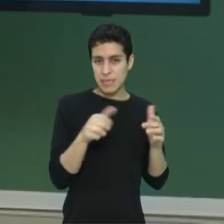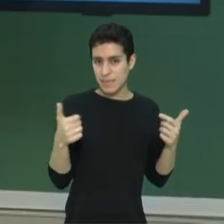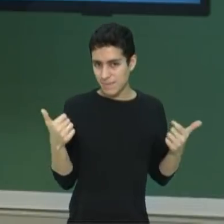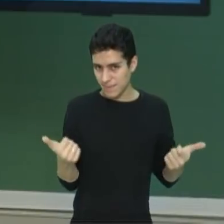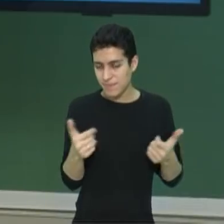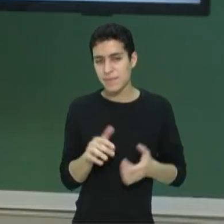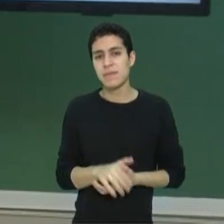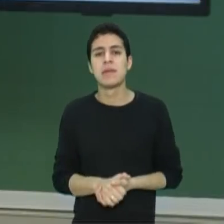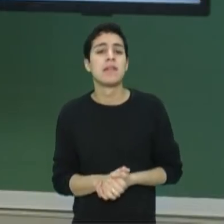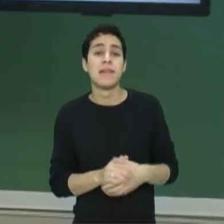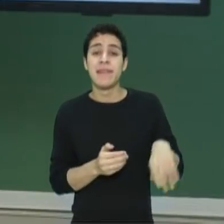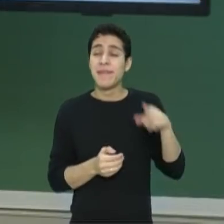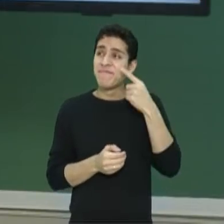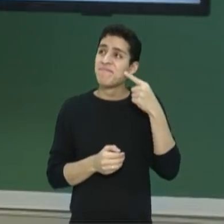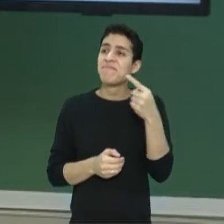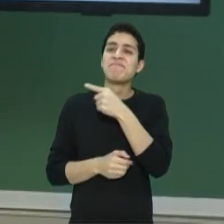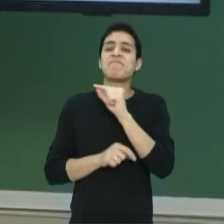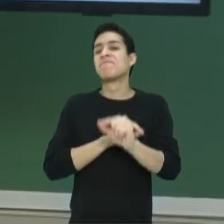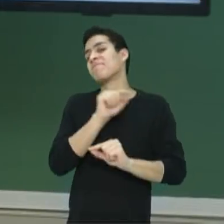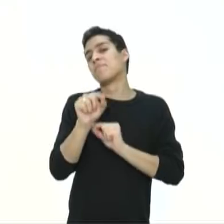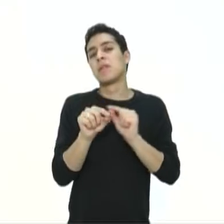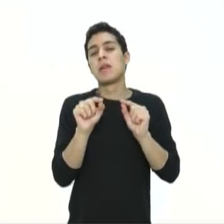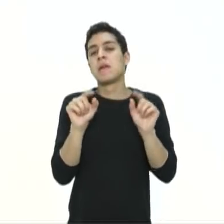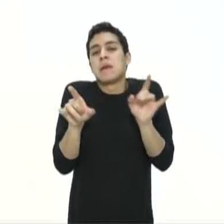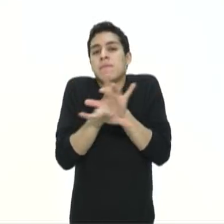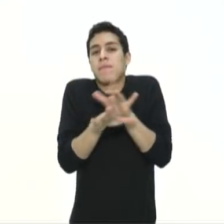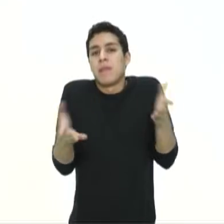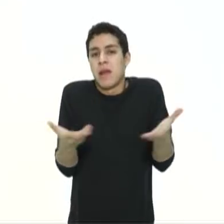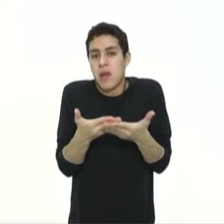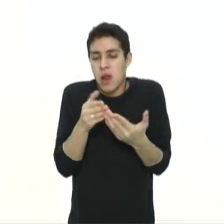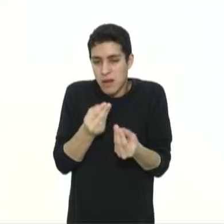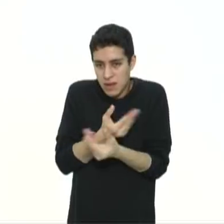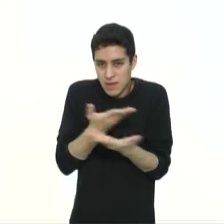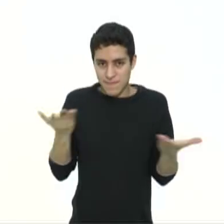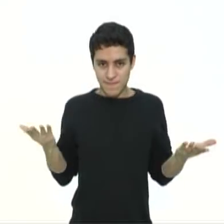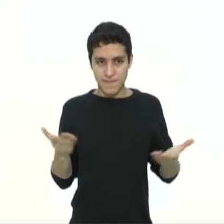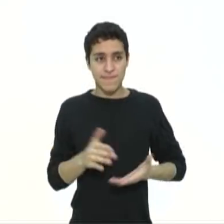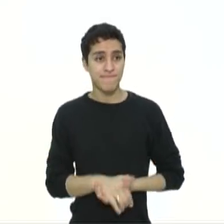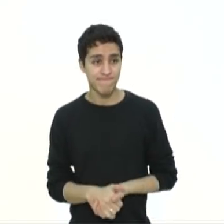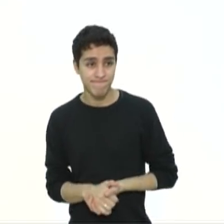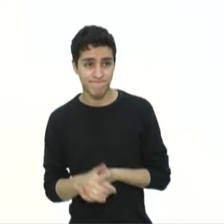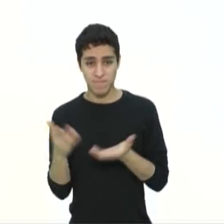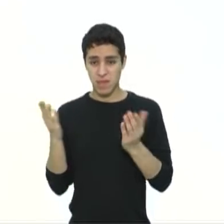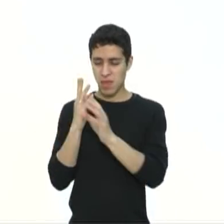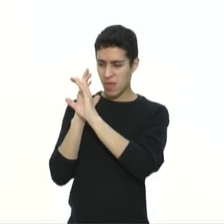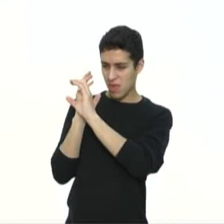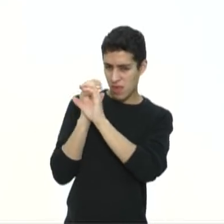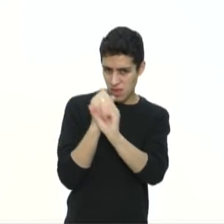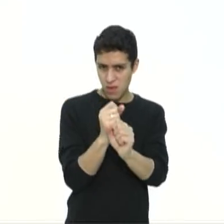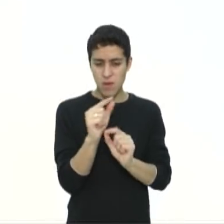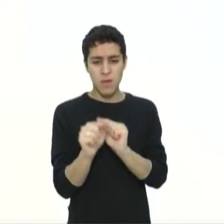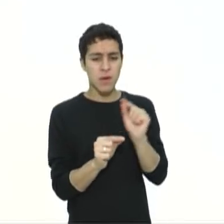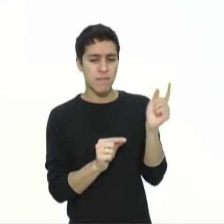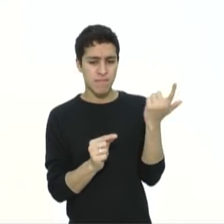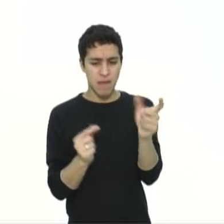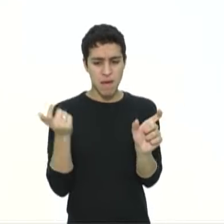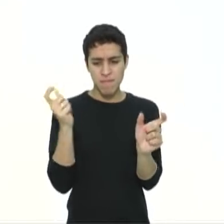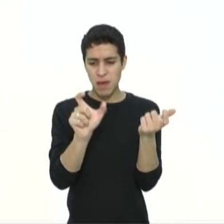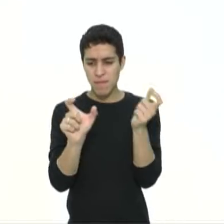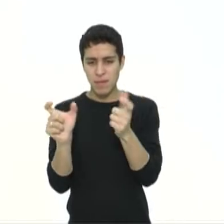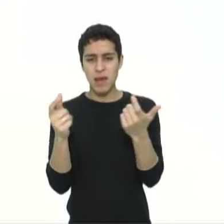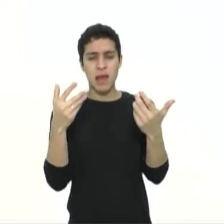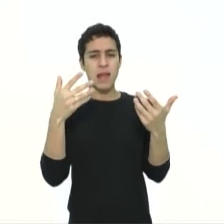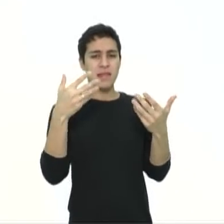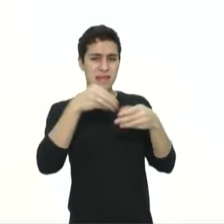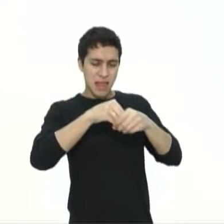ok? Vamos ver o que preparamos para hoje? Então, hoje a gente vai fazer uma retomada dos termos integrantes da oração. Né?